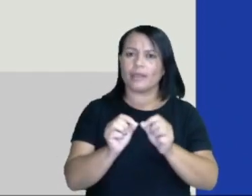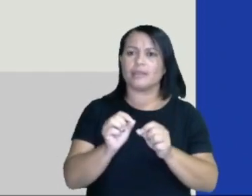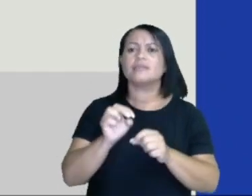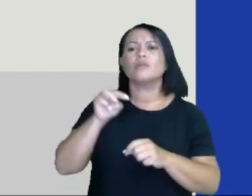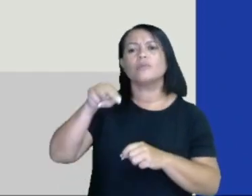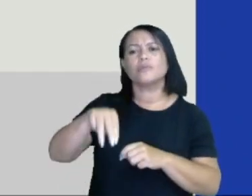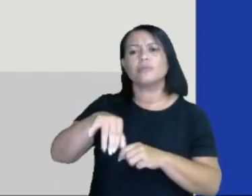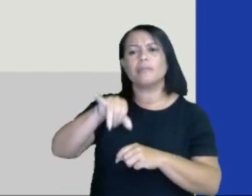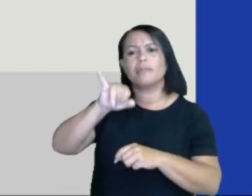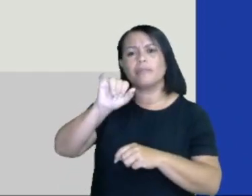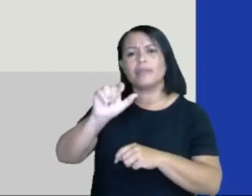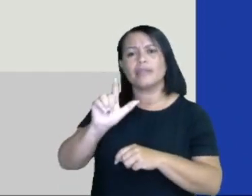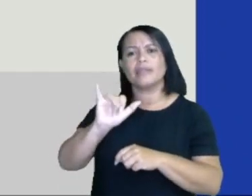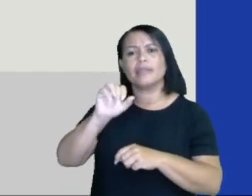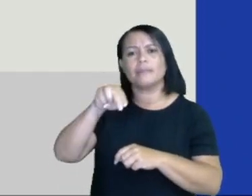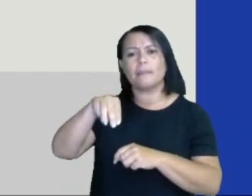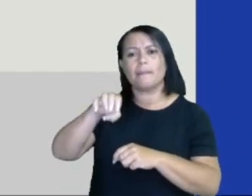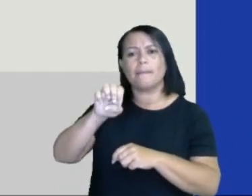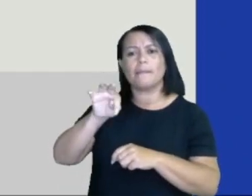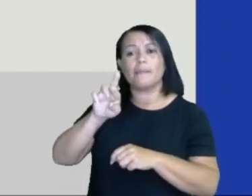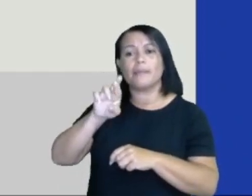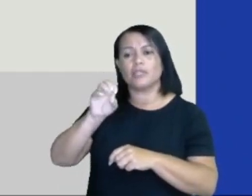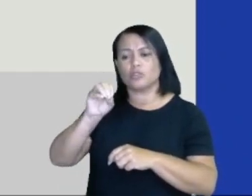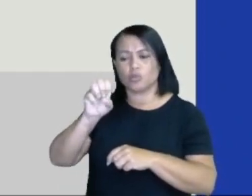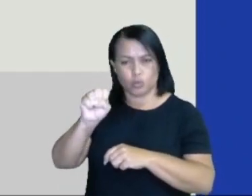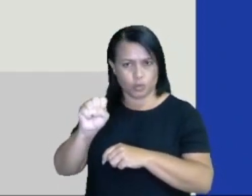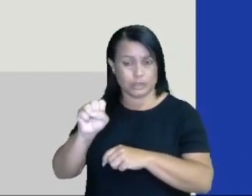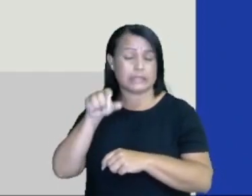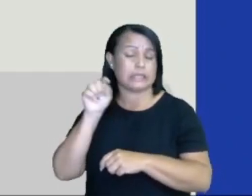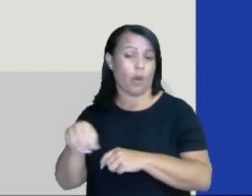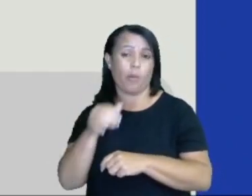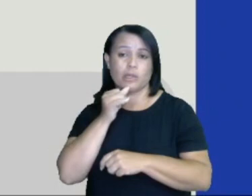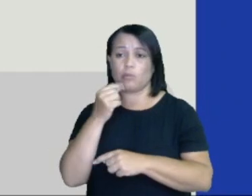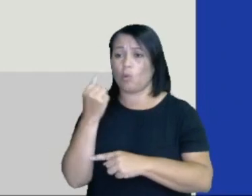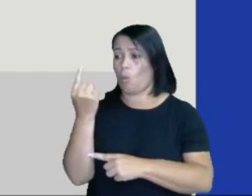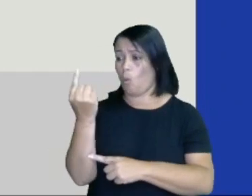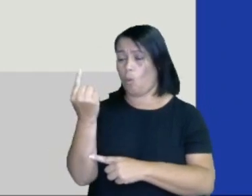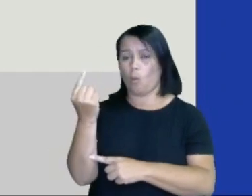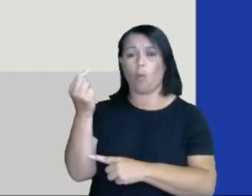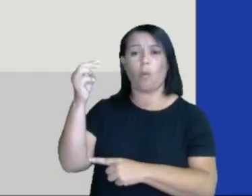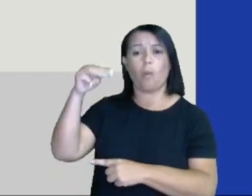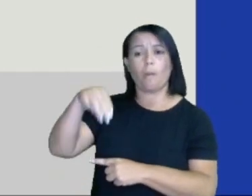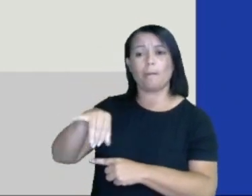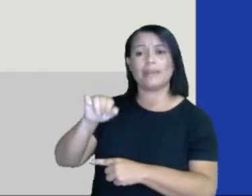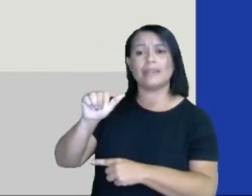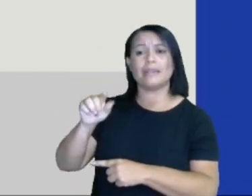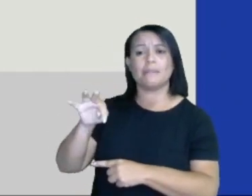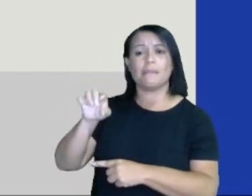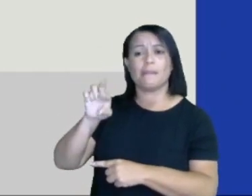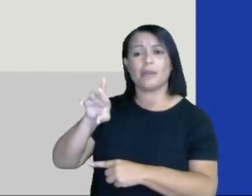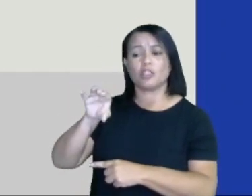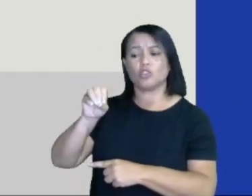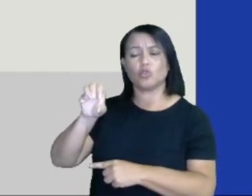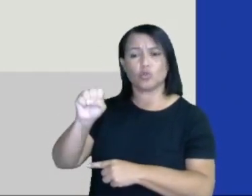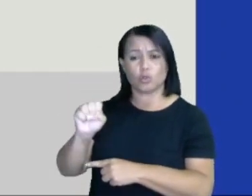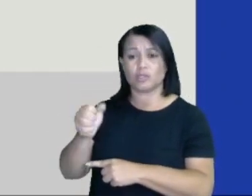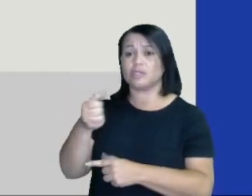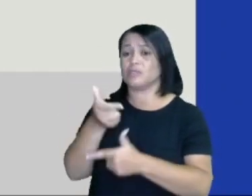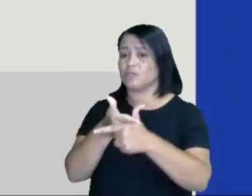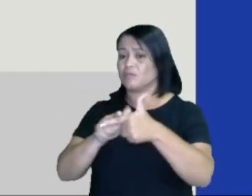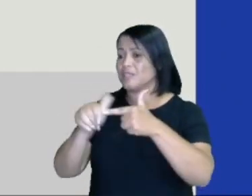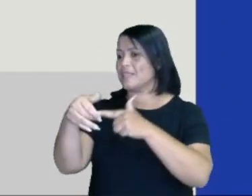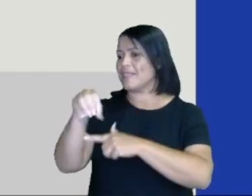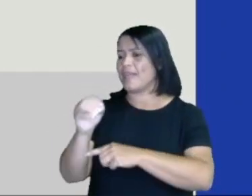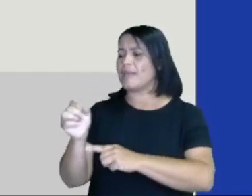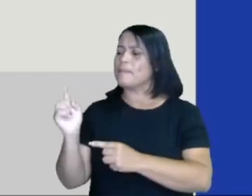meus milímetros. Como? 1 milímetro é dividido em 10